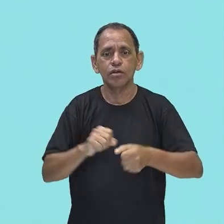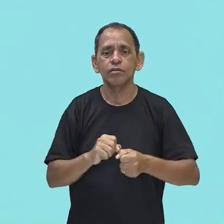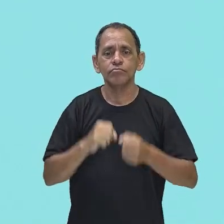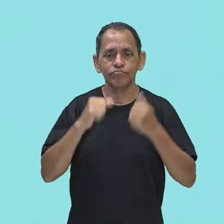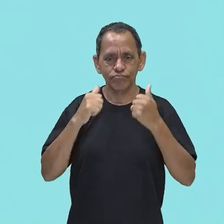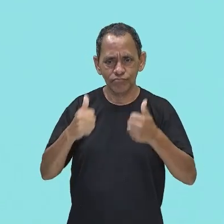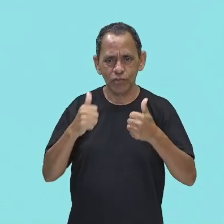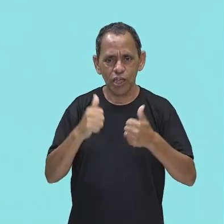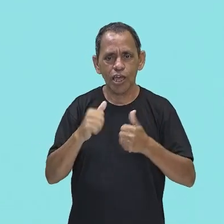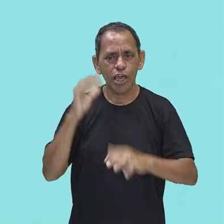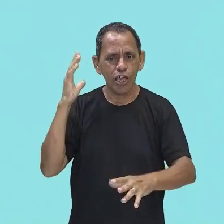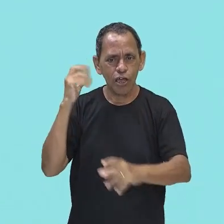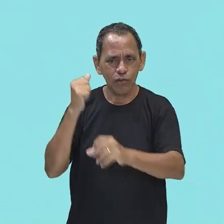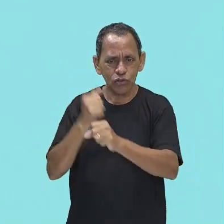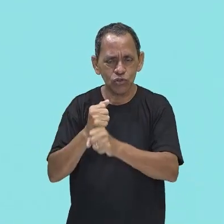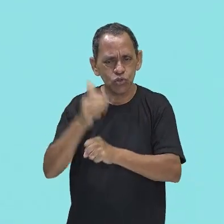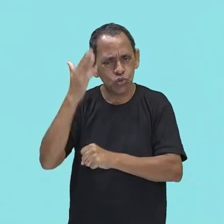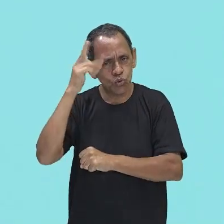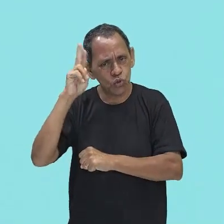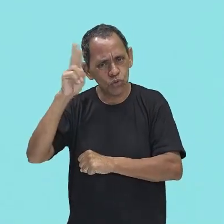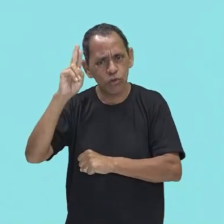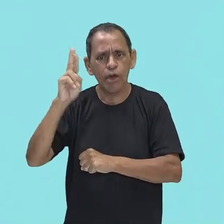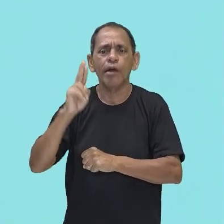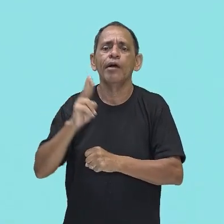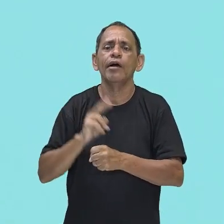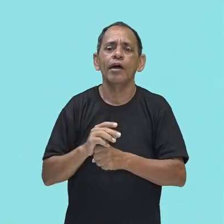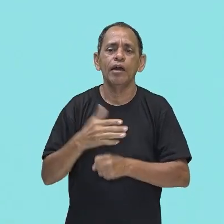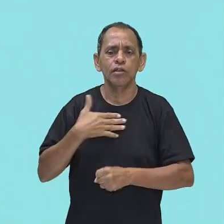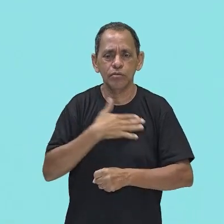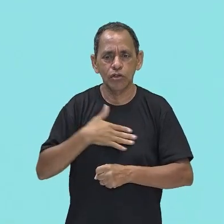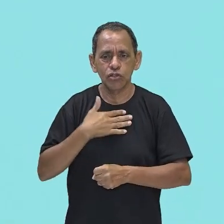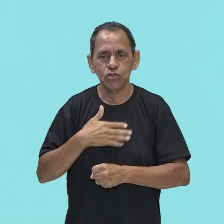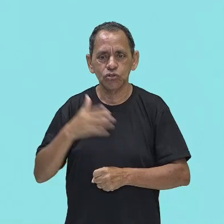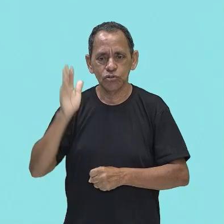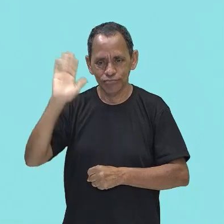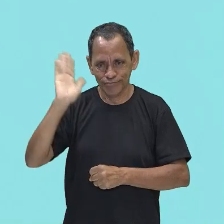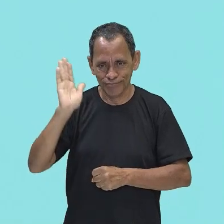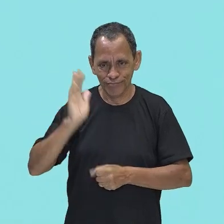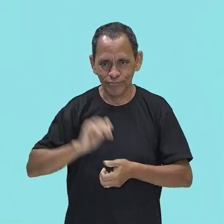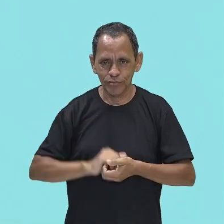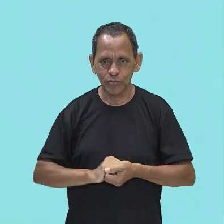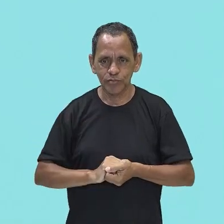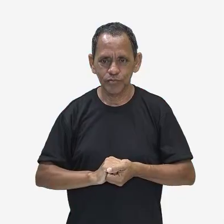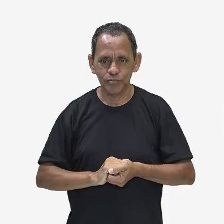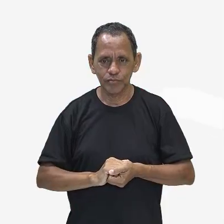essa foi a nossa revisão. Eu espero que vocês tenham gostado e até a próxima!